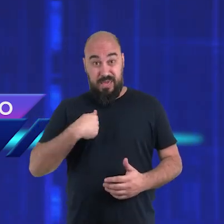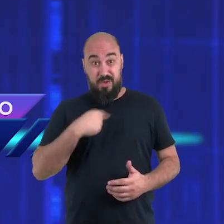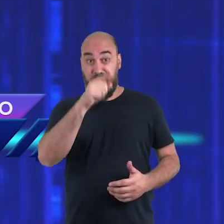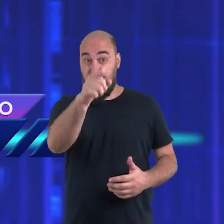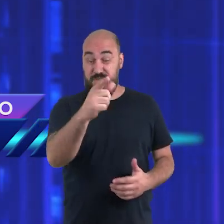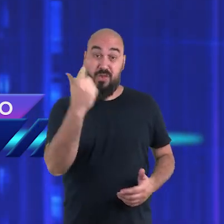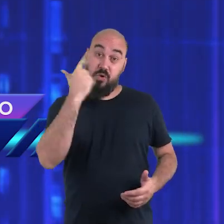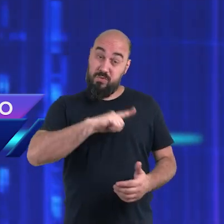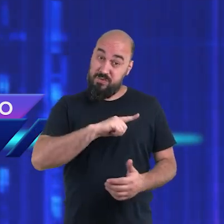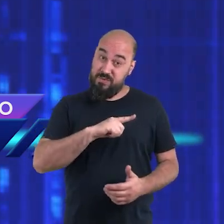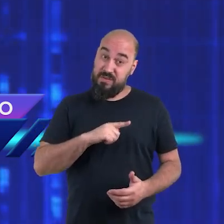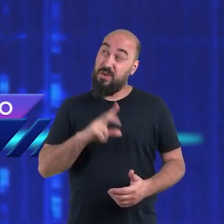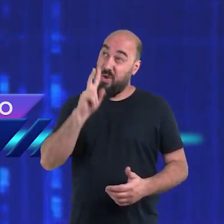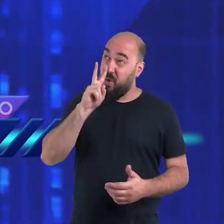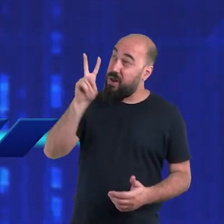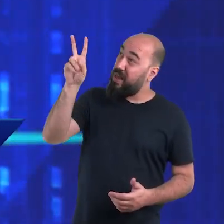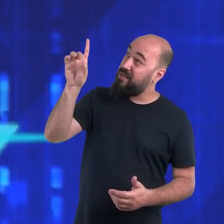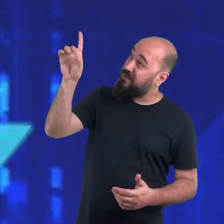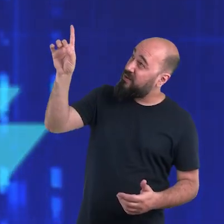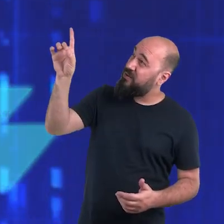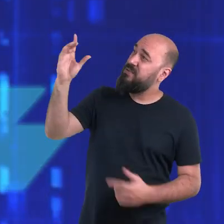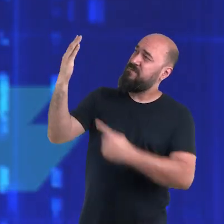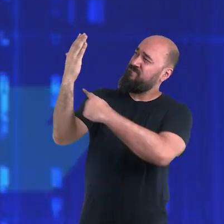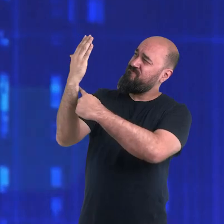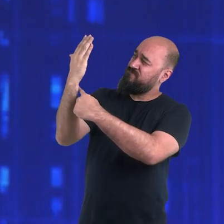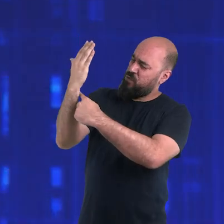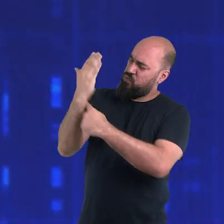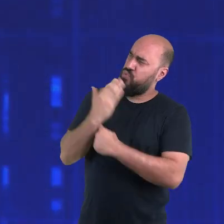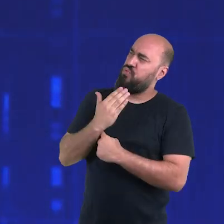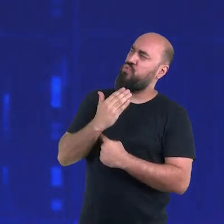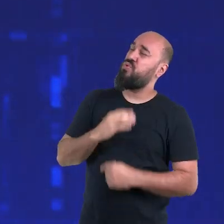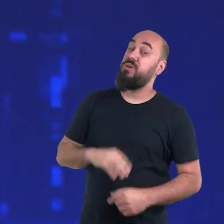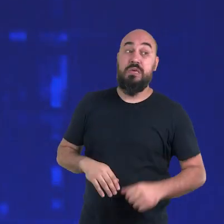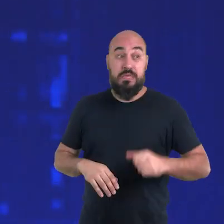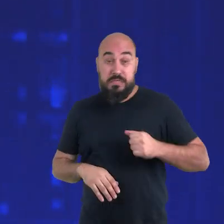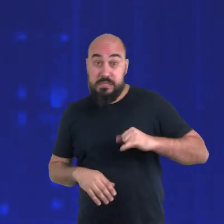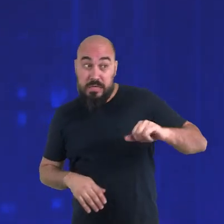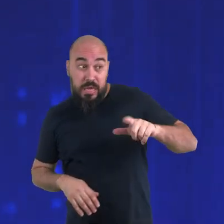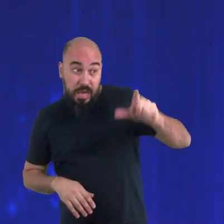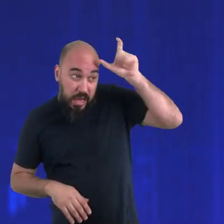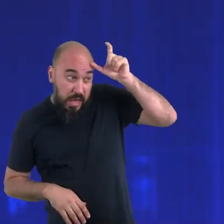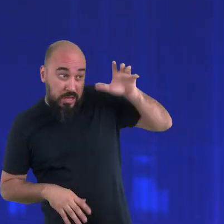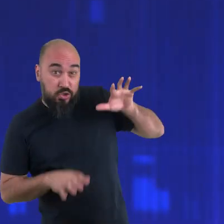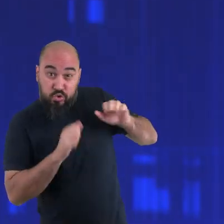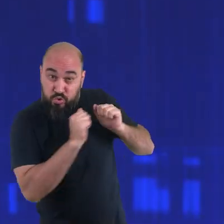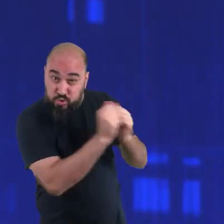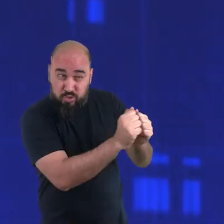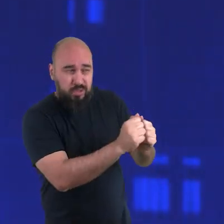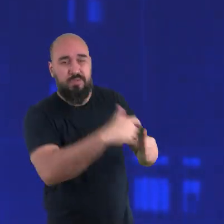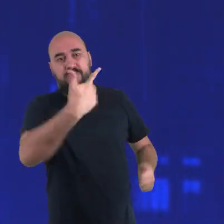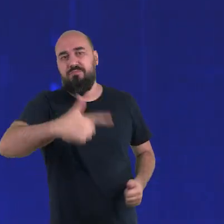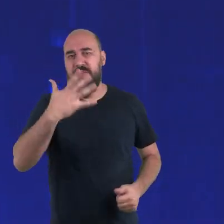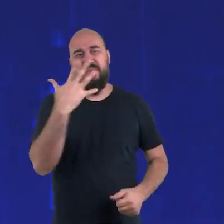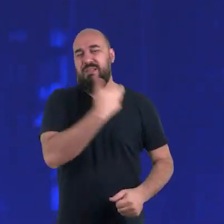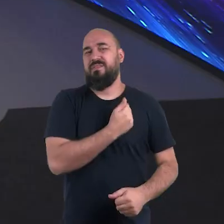o céu e reconhecer que não teremos ajuda e nem salvação em nenhum outro lugar, senão nos braços do